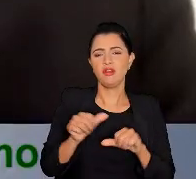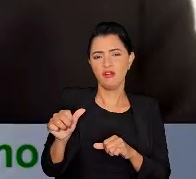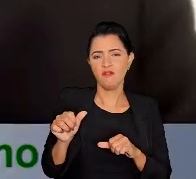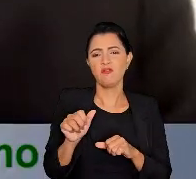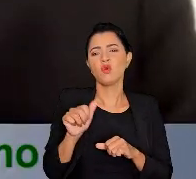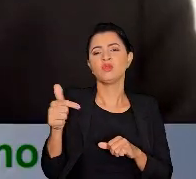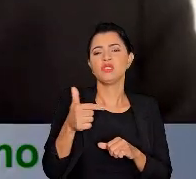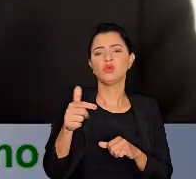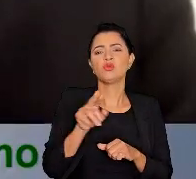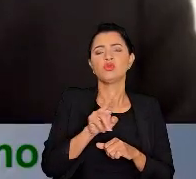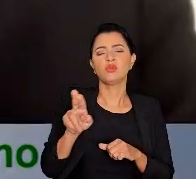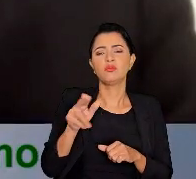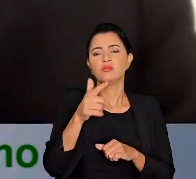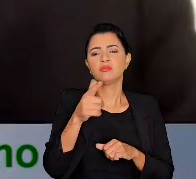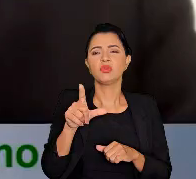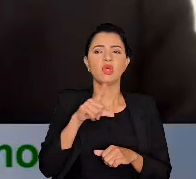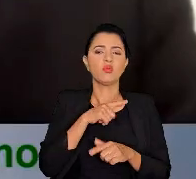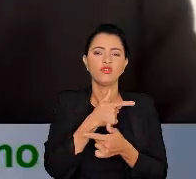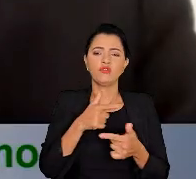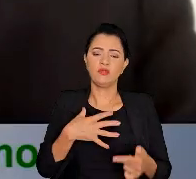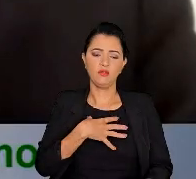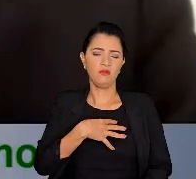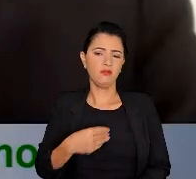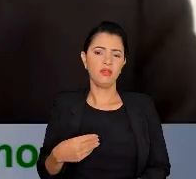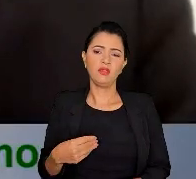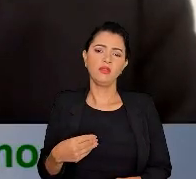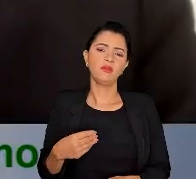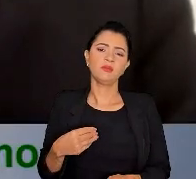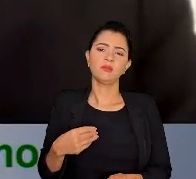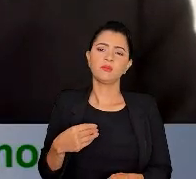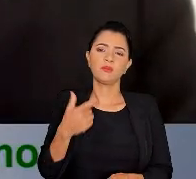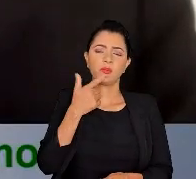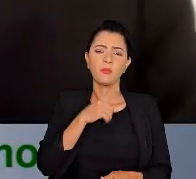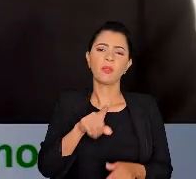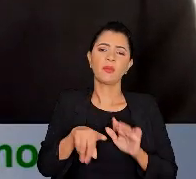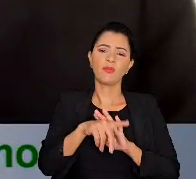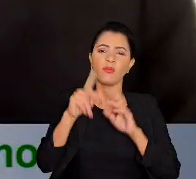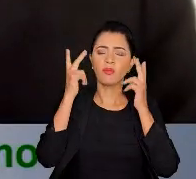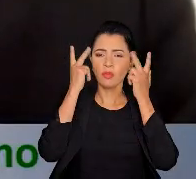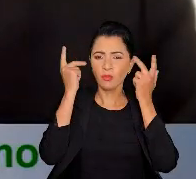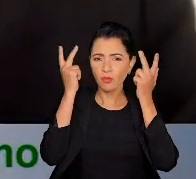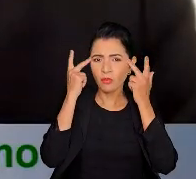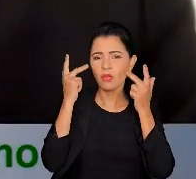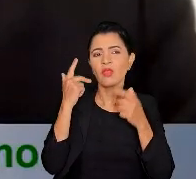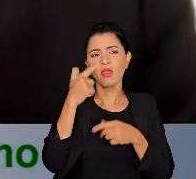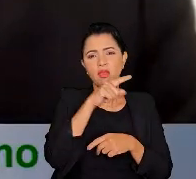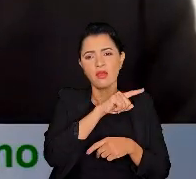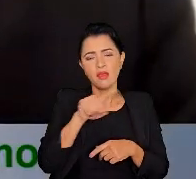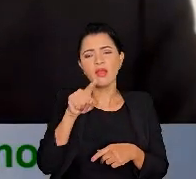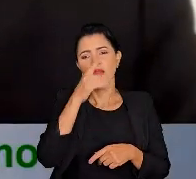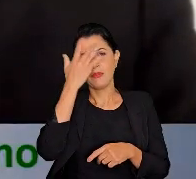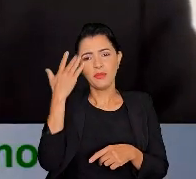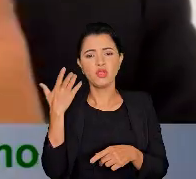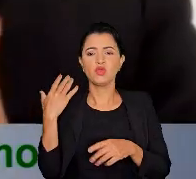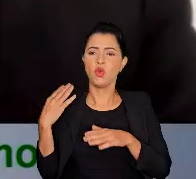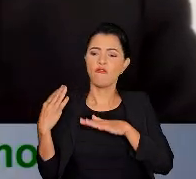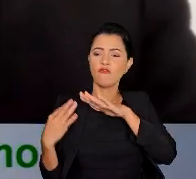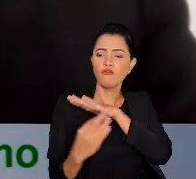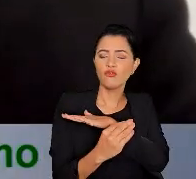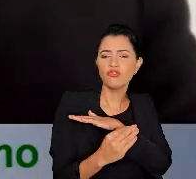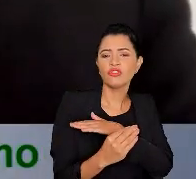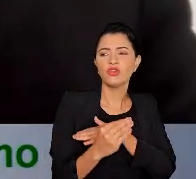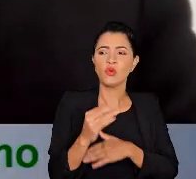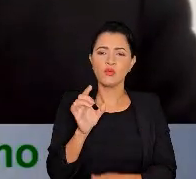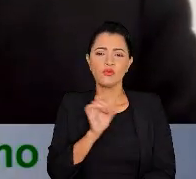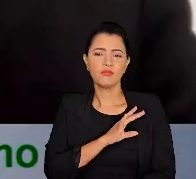muitos também não tiveram filhos, né? Foi um traço comum a muitos desses refugiados, que com